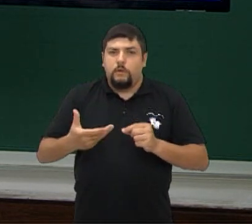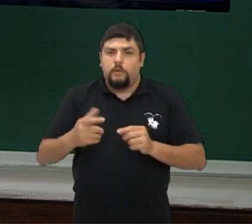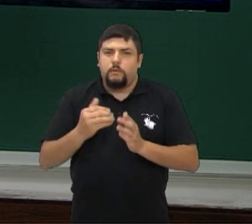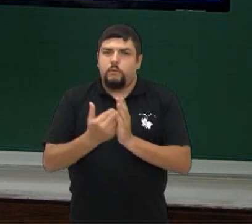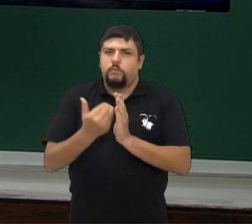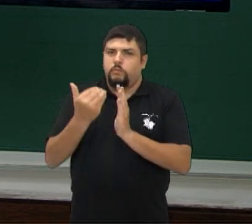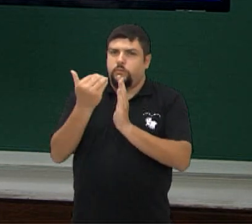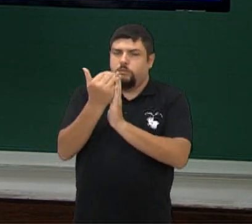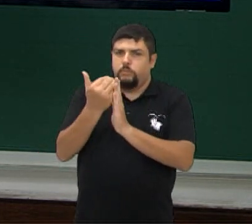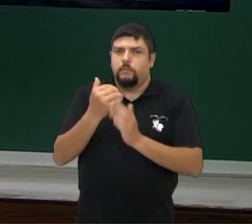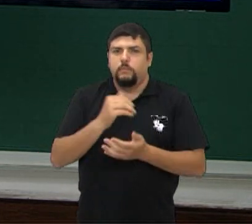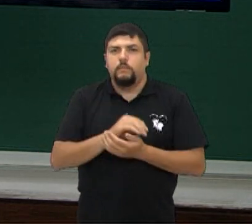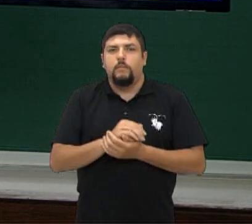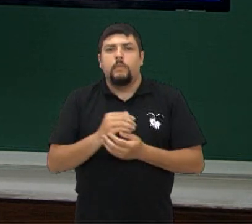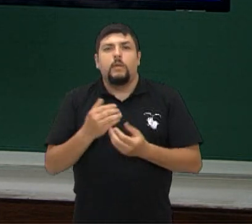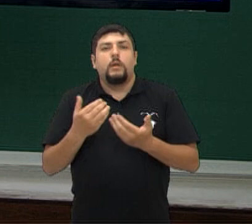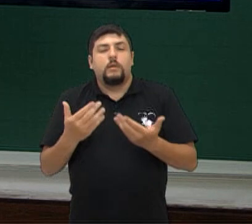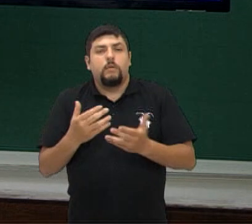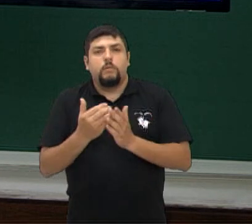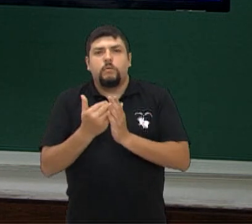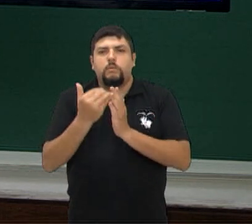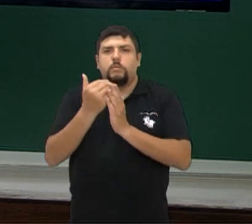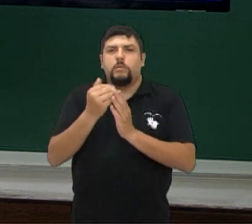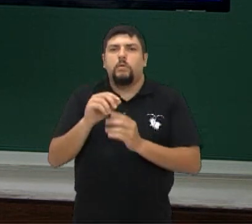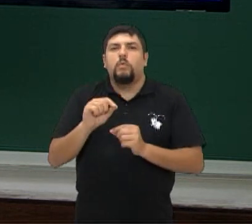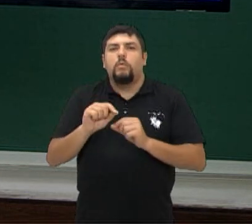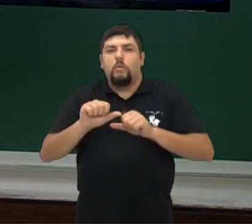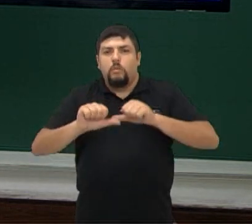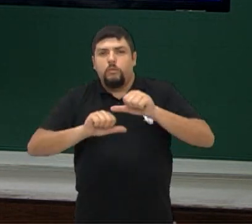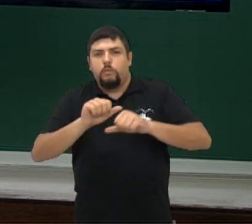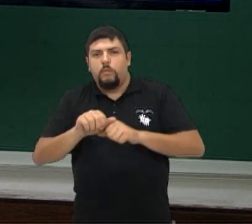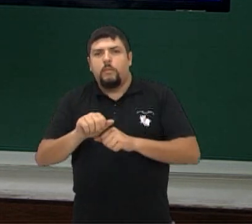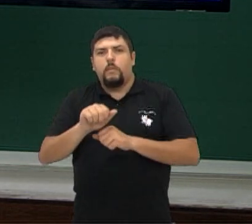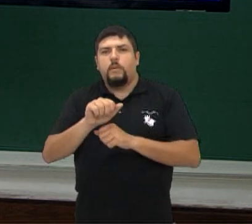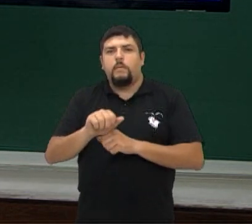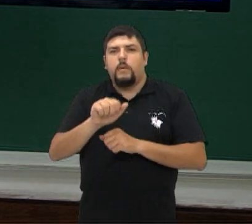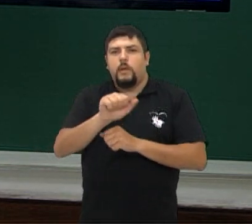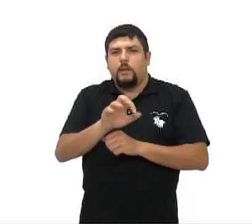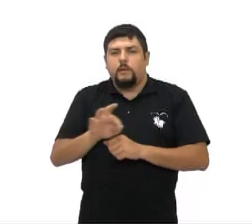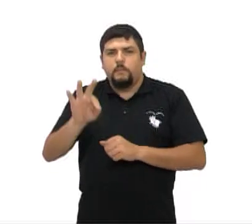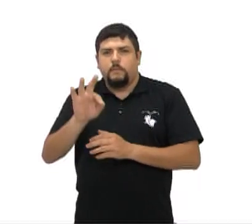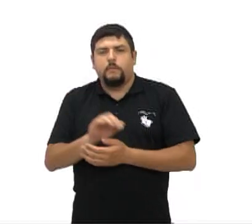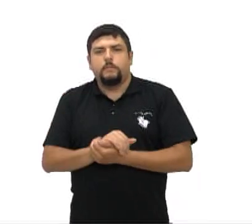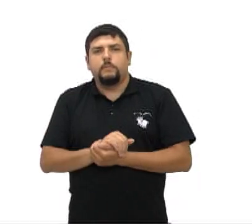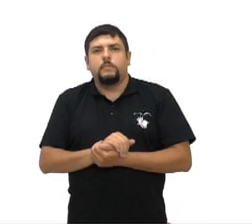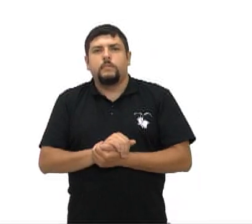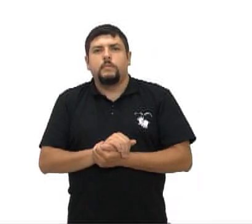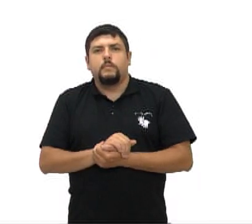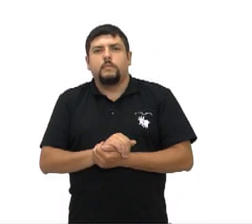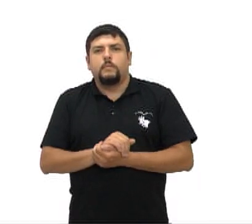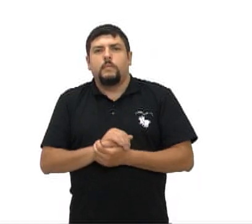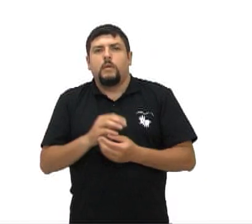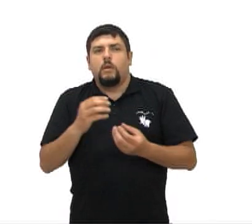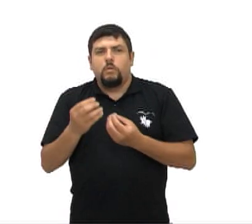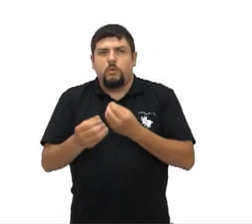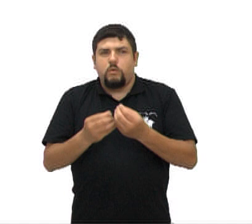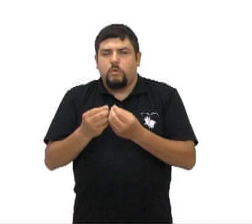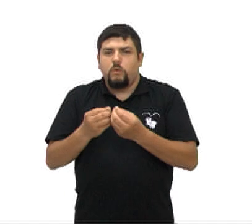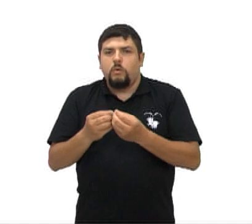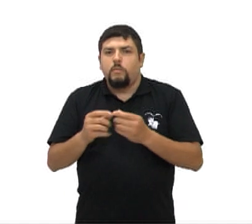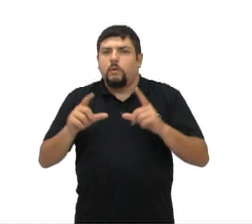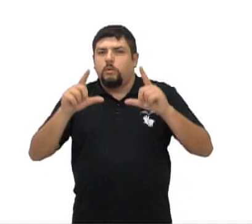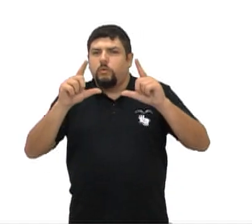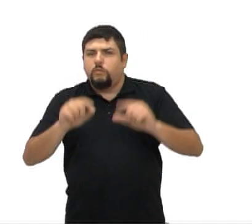aumentando, alterando a EAT, que é a energia de ativação. O catalisador diminui o tempo necessário